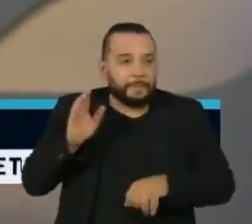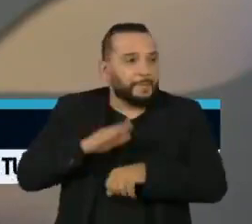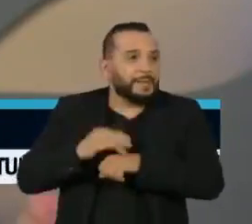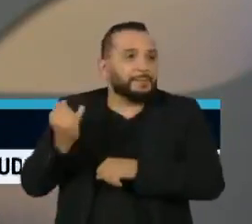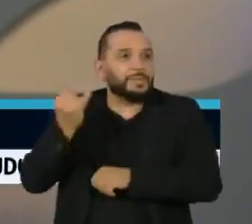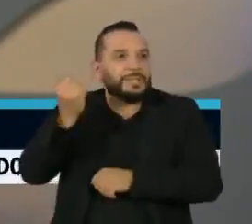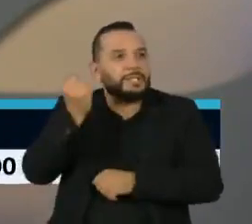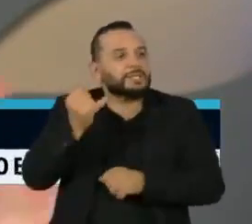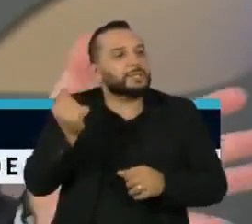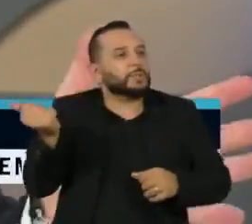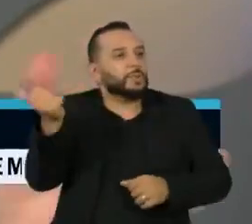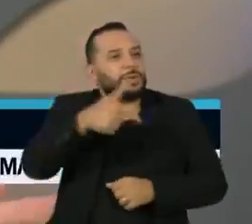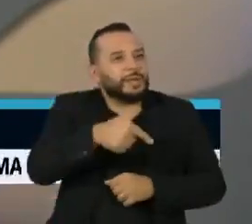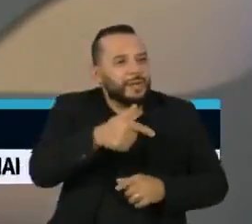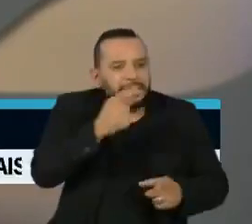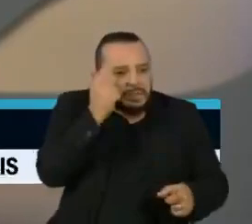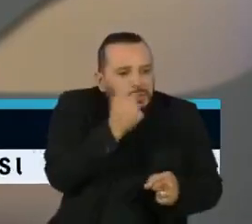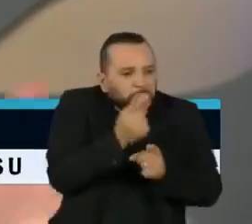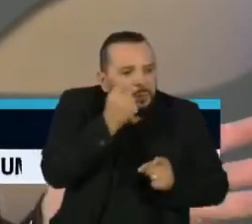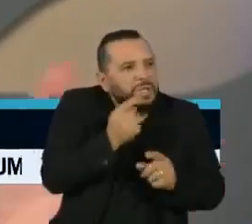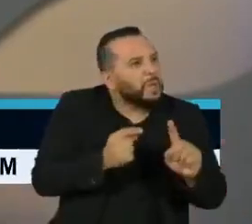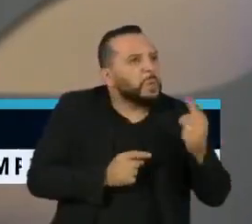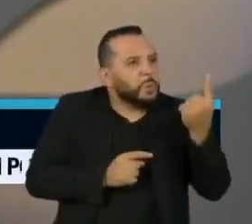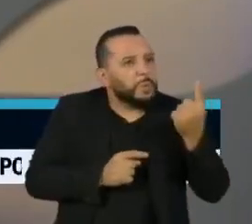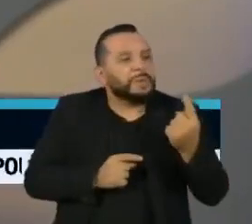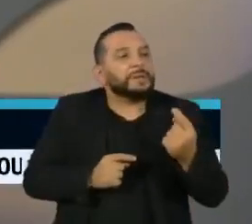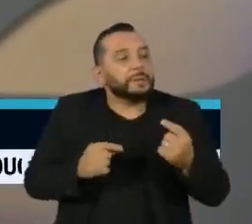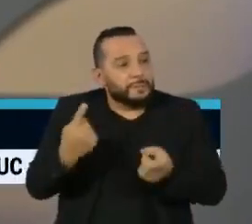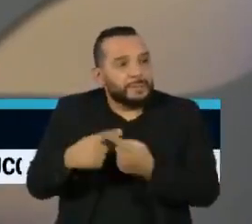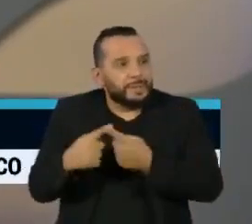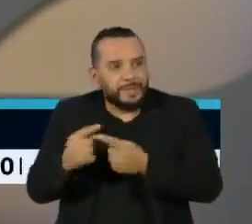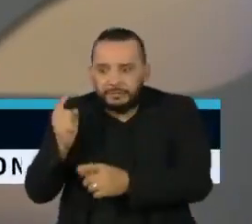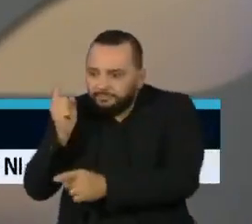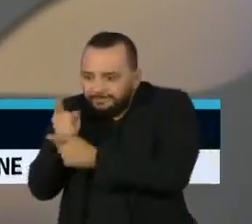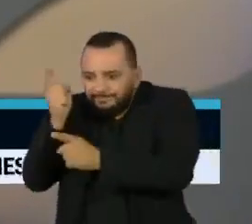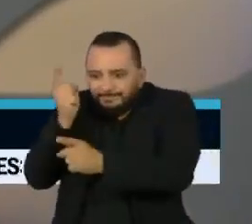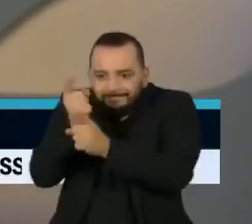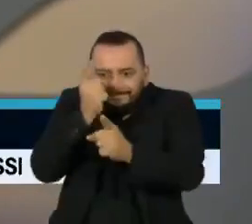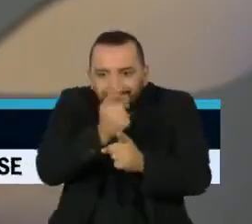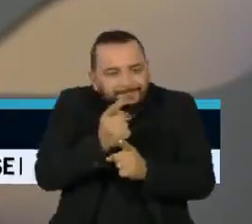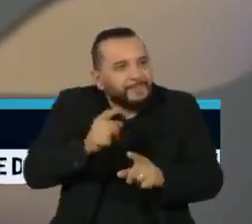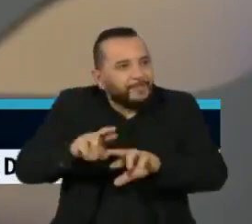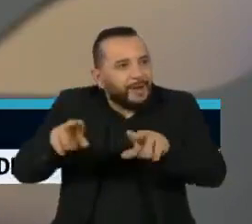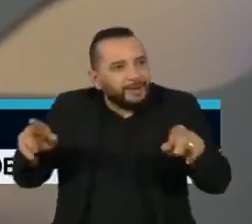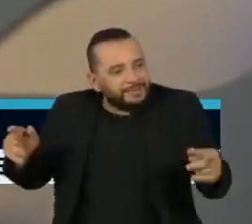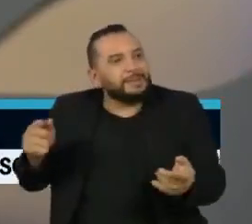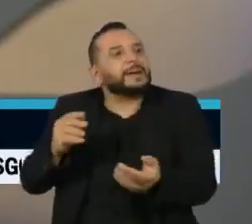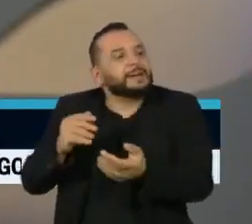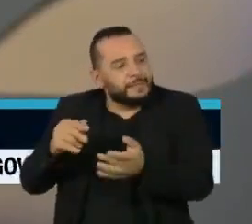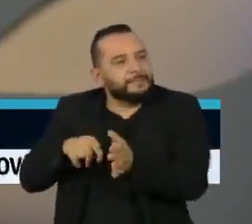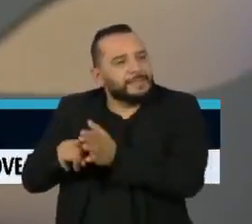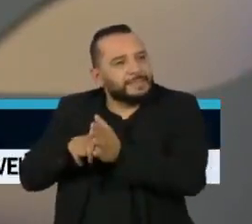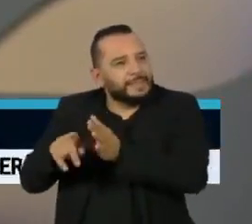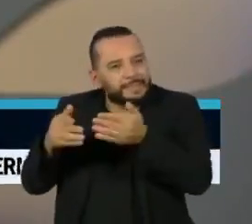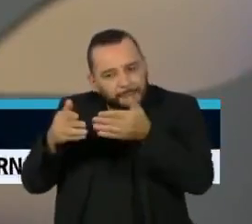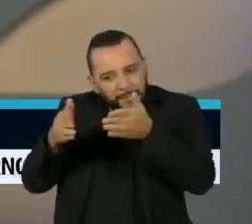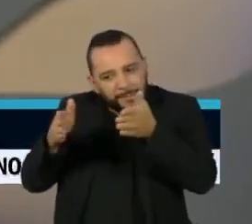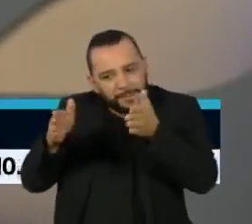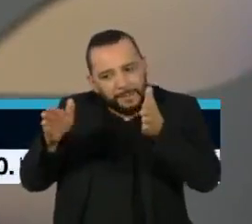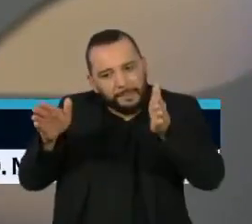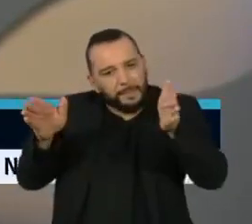única descoberta, porque isso potencializa uma nova era de pesquisa. Então, isso que foi bonito nesse